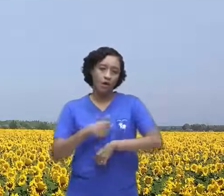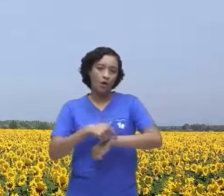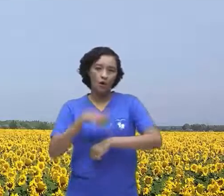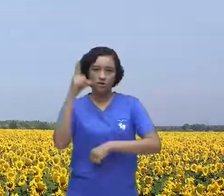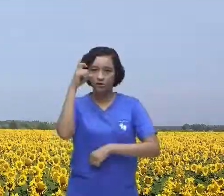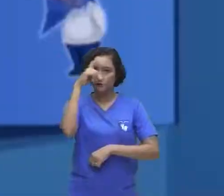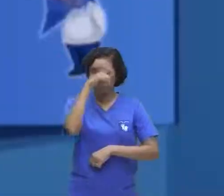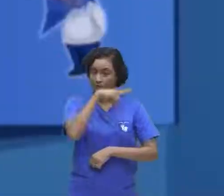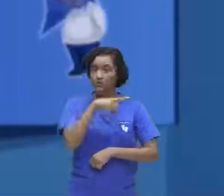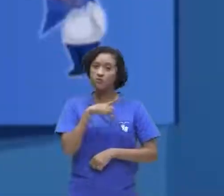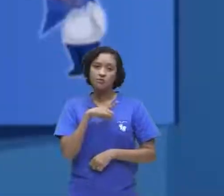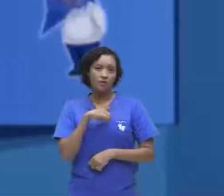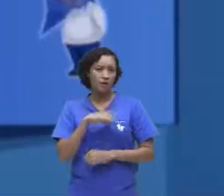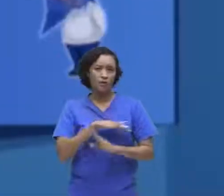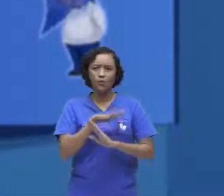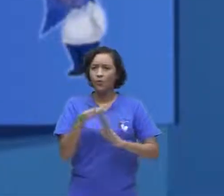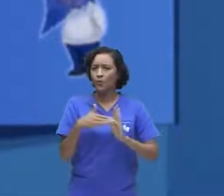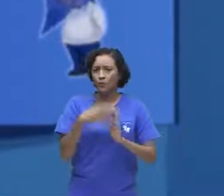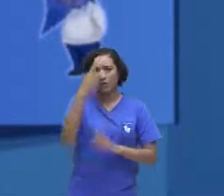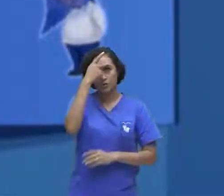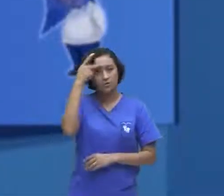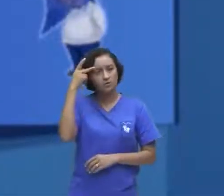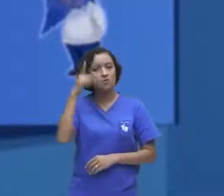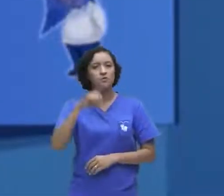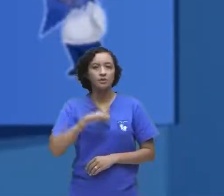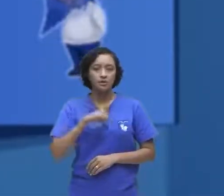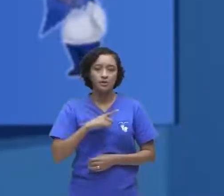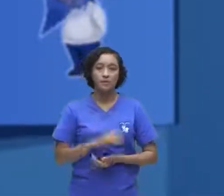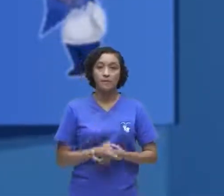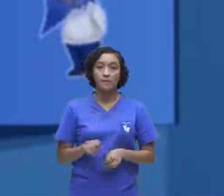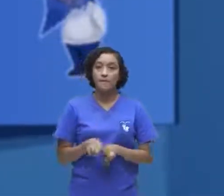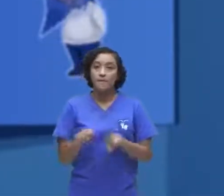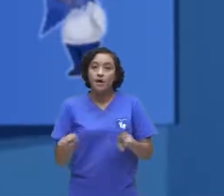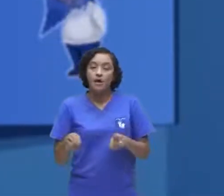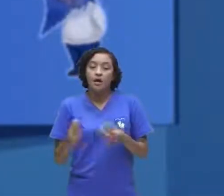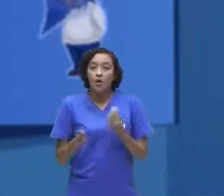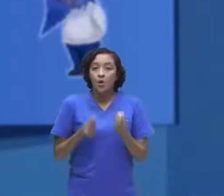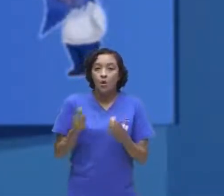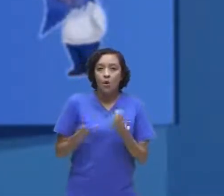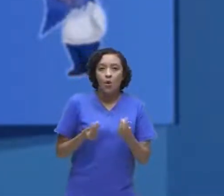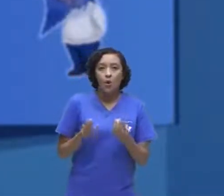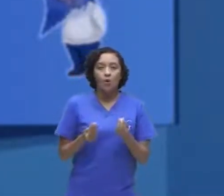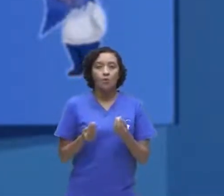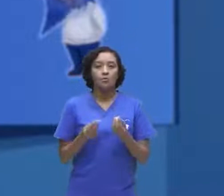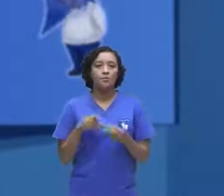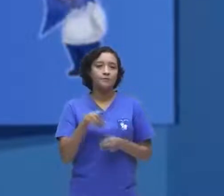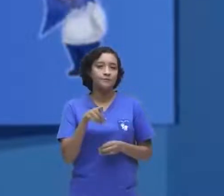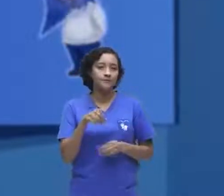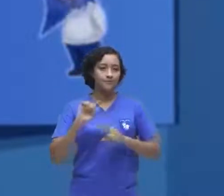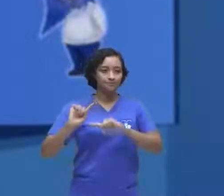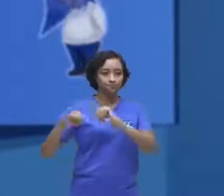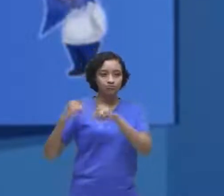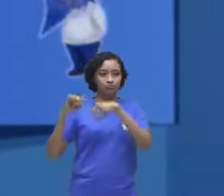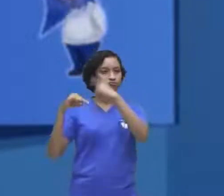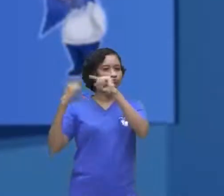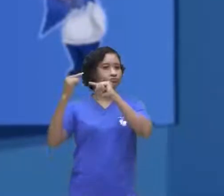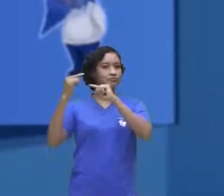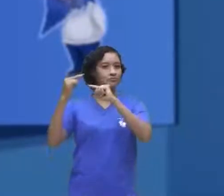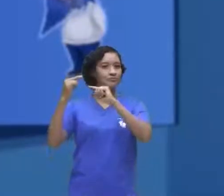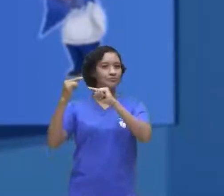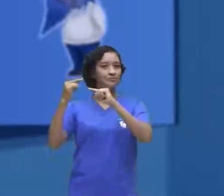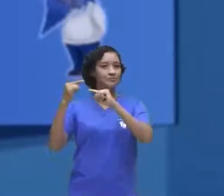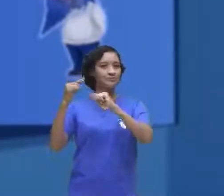passa, mas a forma como a gente, né, supera e se redescobre e aprende, a gente